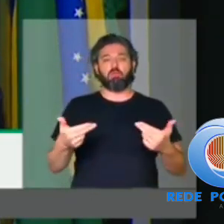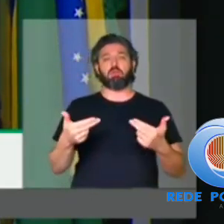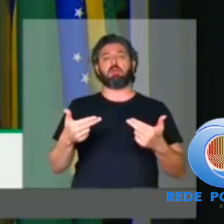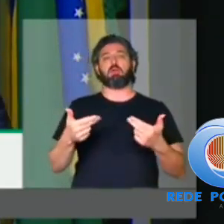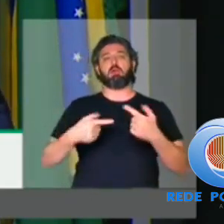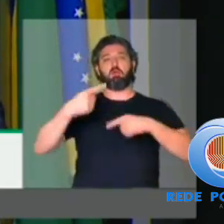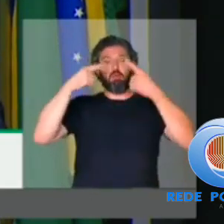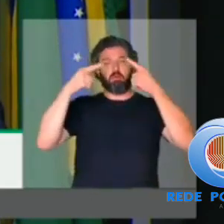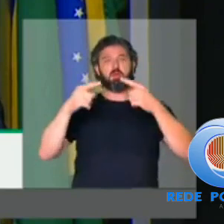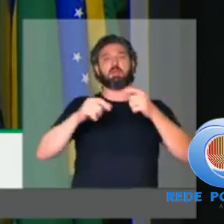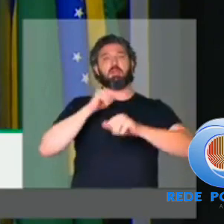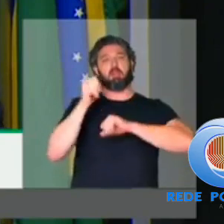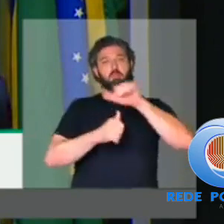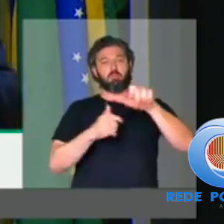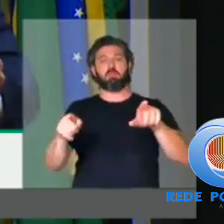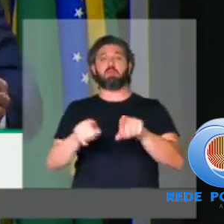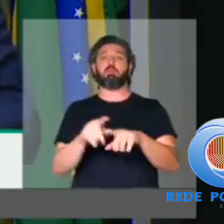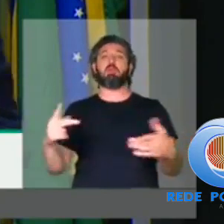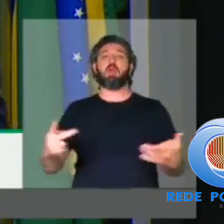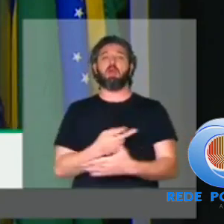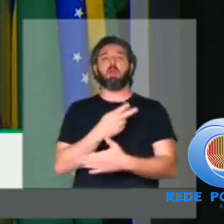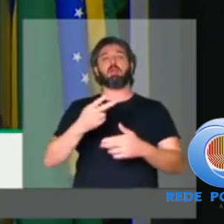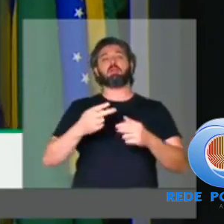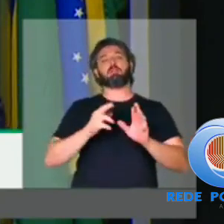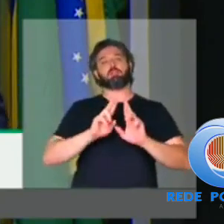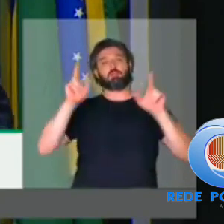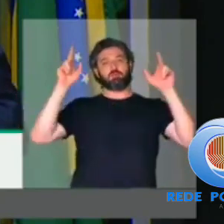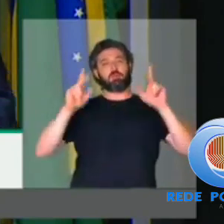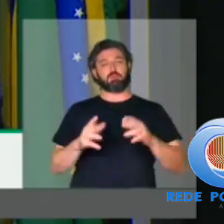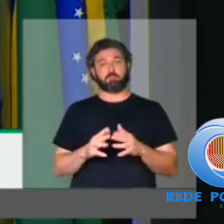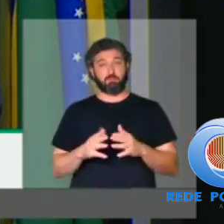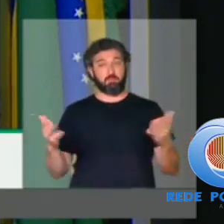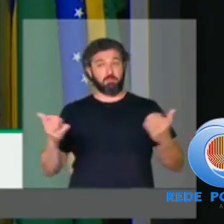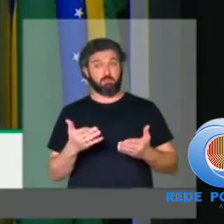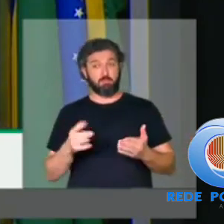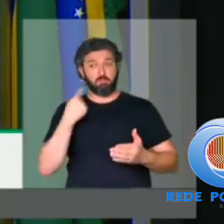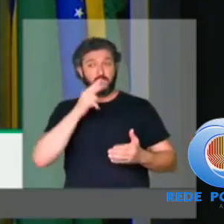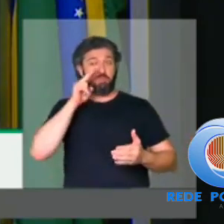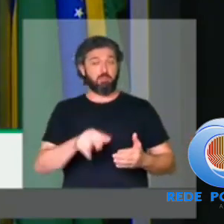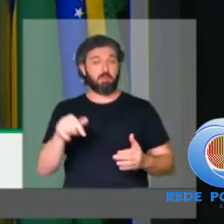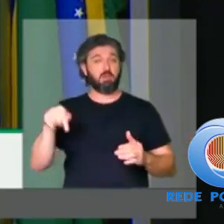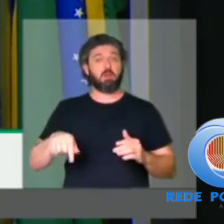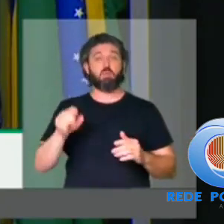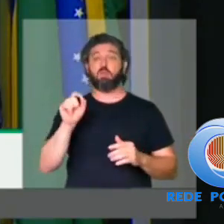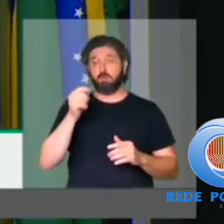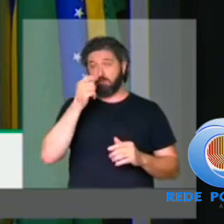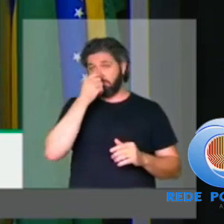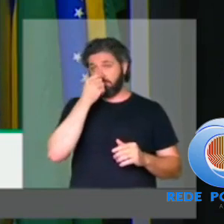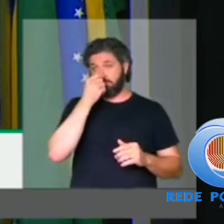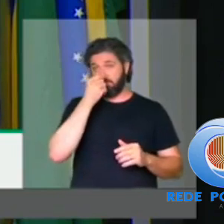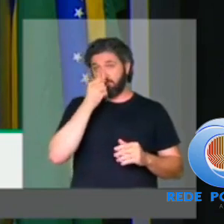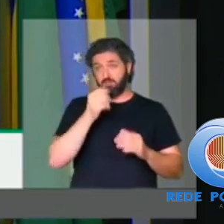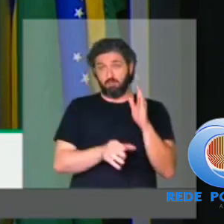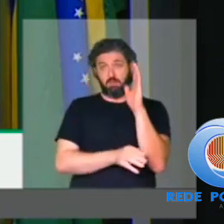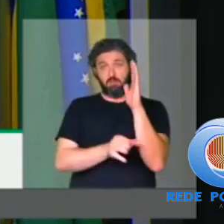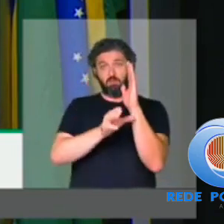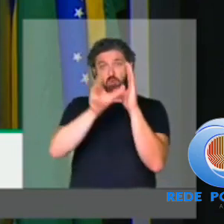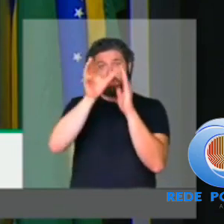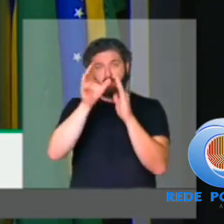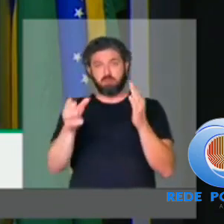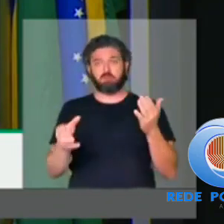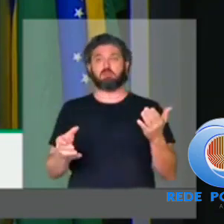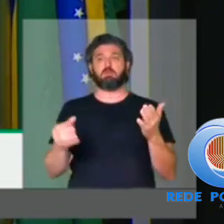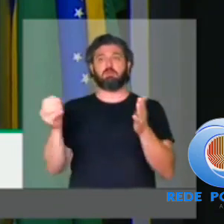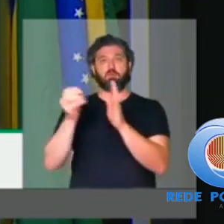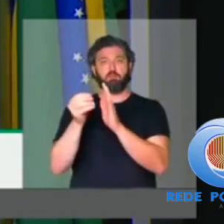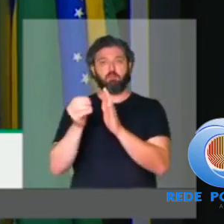a transformação se dá por caminhos diferentes. Hoje a gente vê aqui a desburocratização,